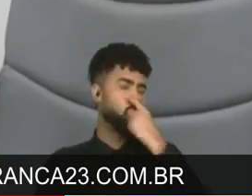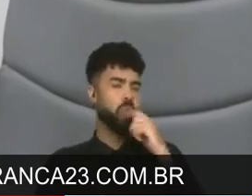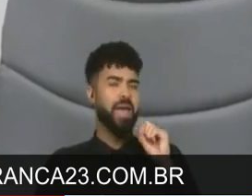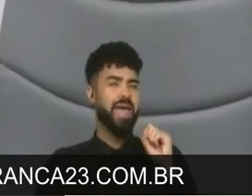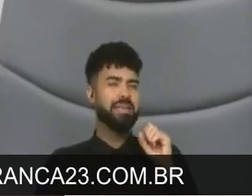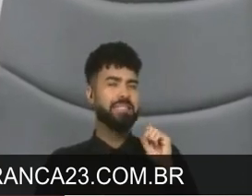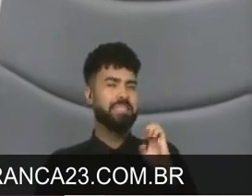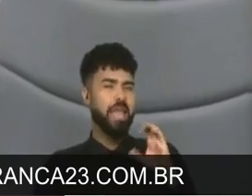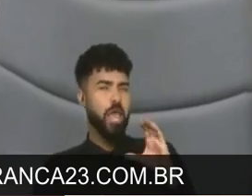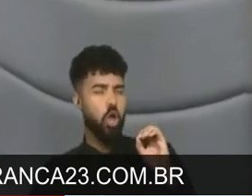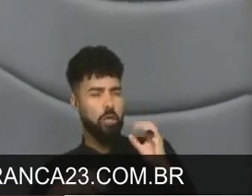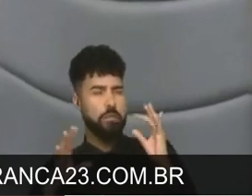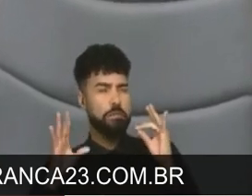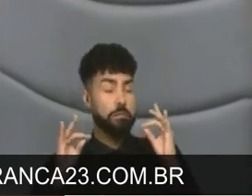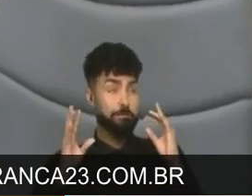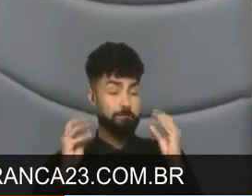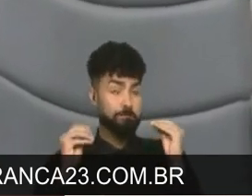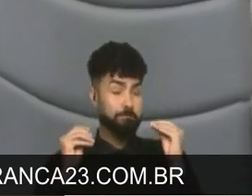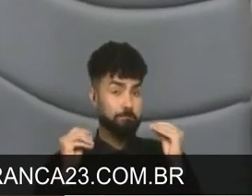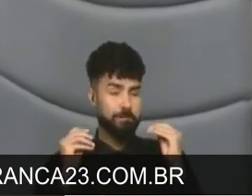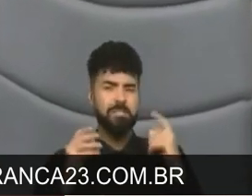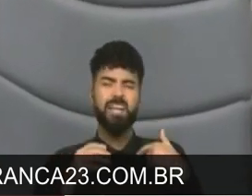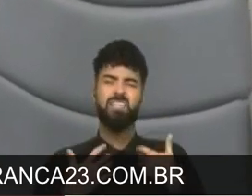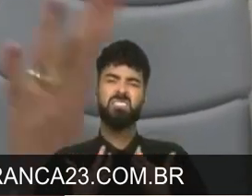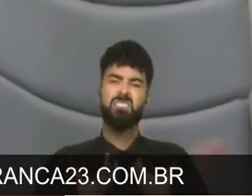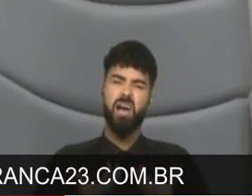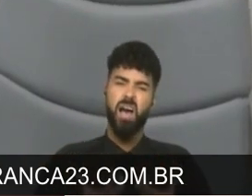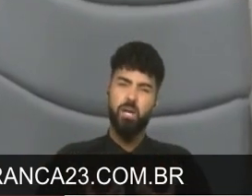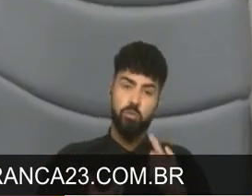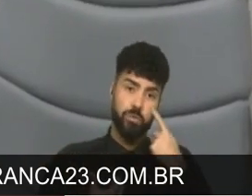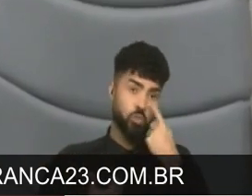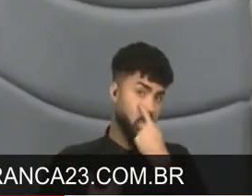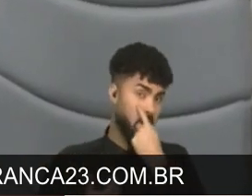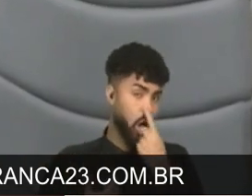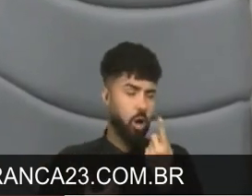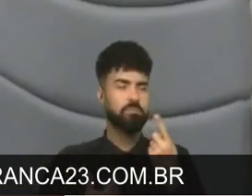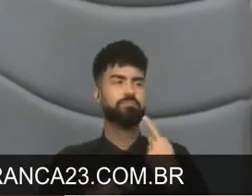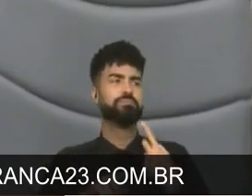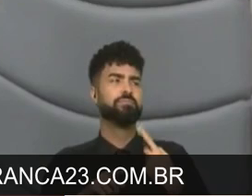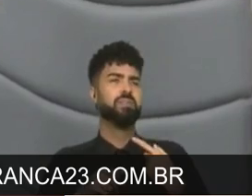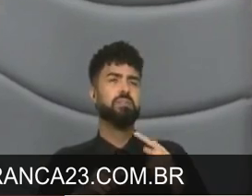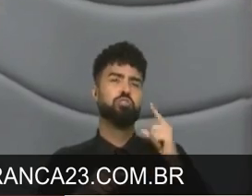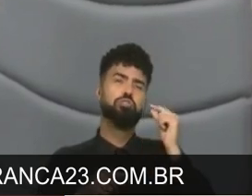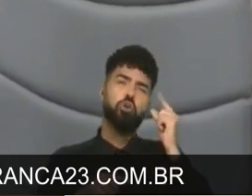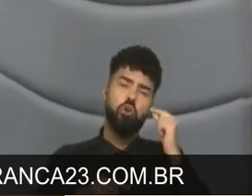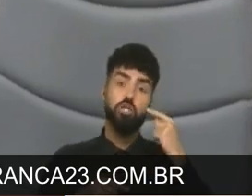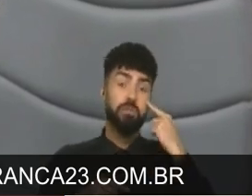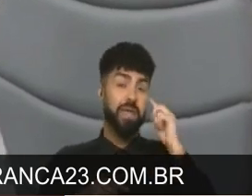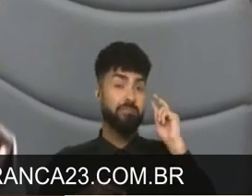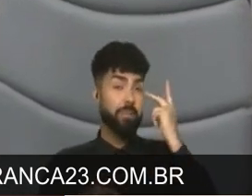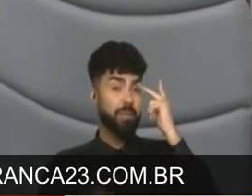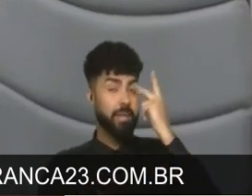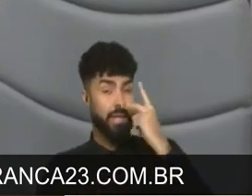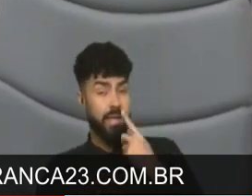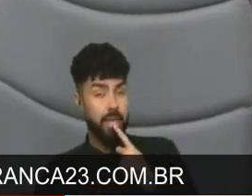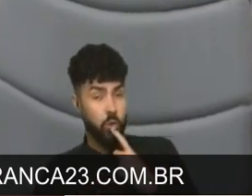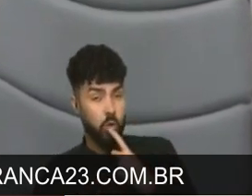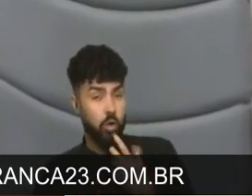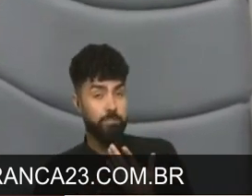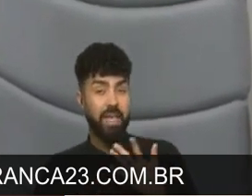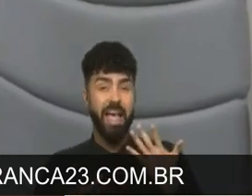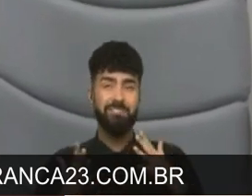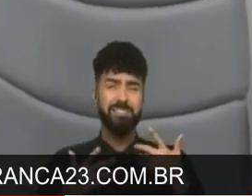ocular, cansaço visual, às vezes maior sono no final do dia, aquele olho vermelho, aquela intolerância às vezes